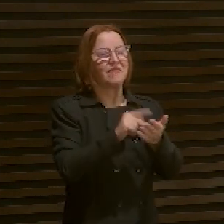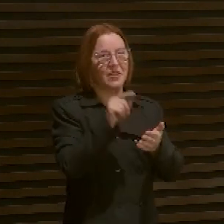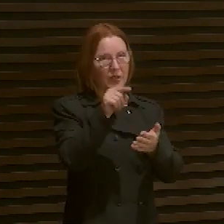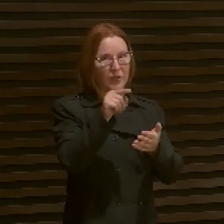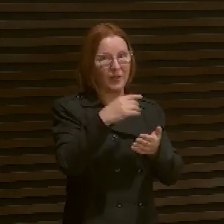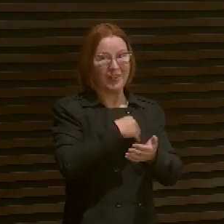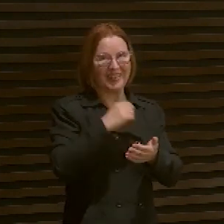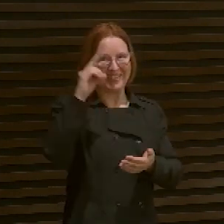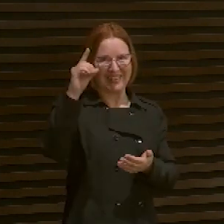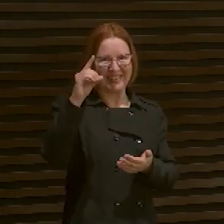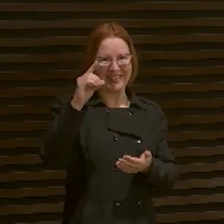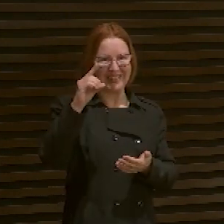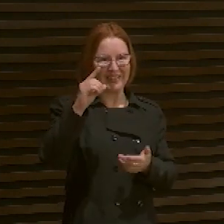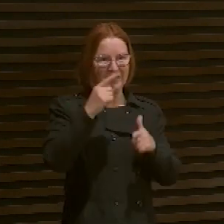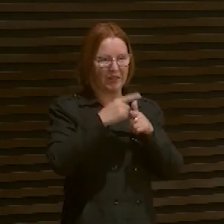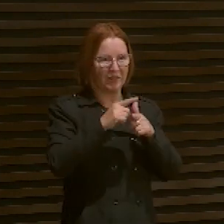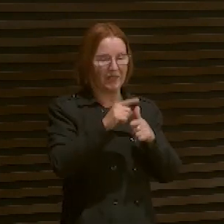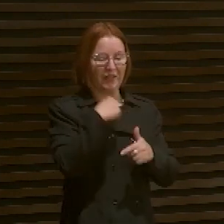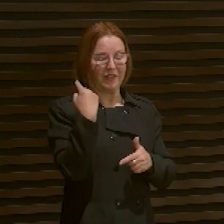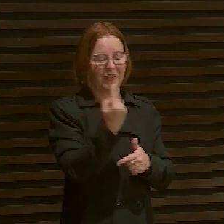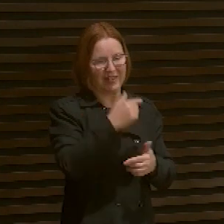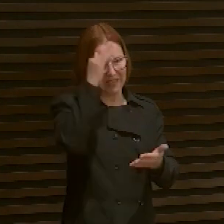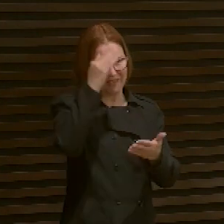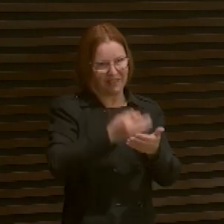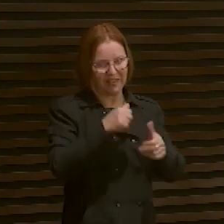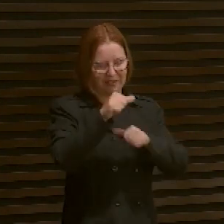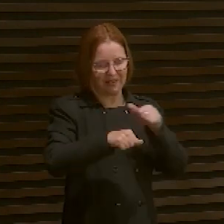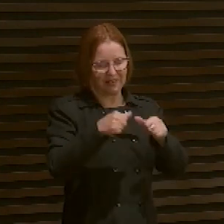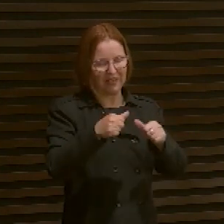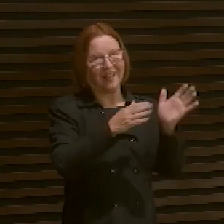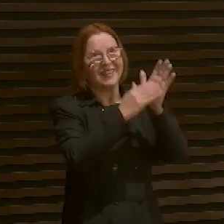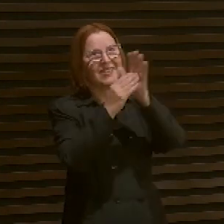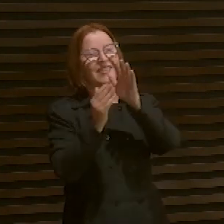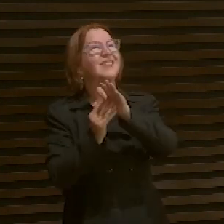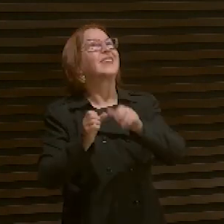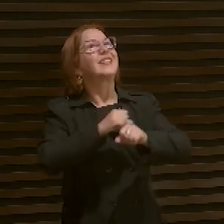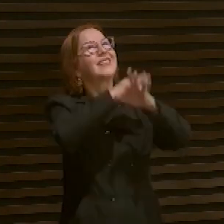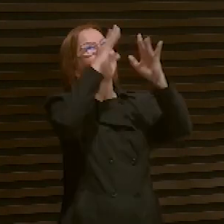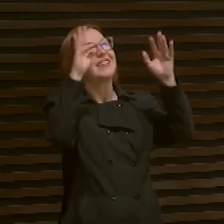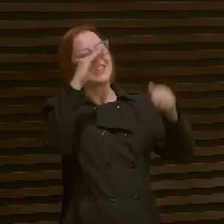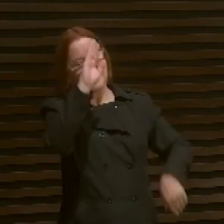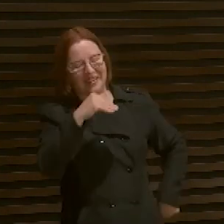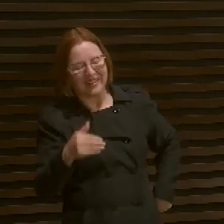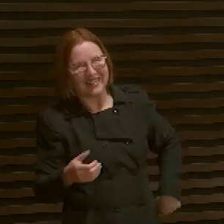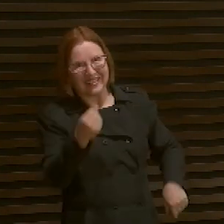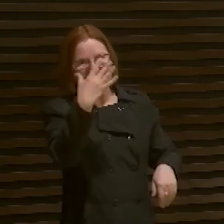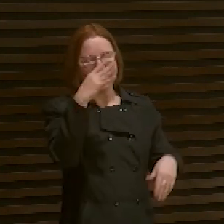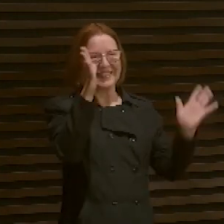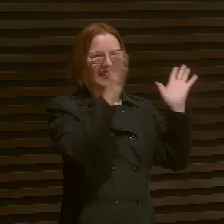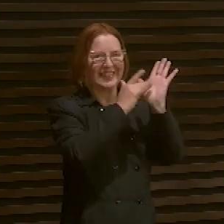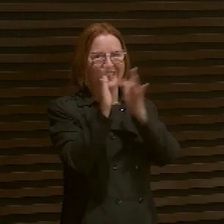A aprovação da nossa fé redunda em louvor, glória e honra na revelação de Jesus